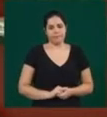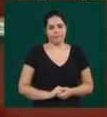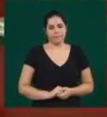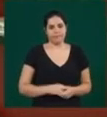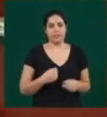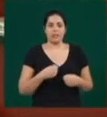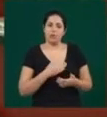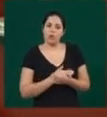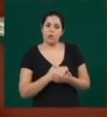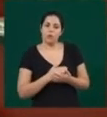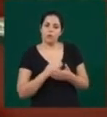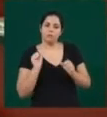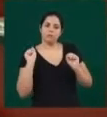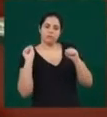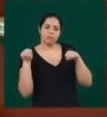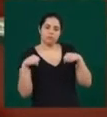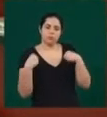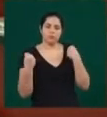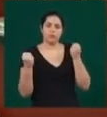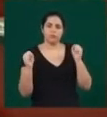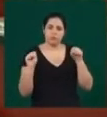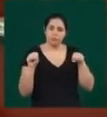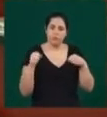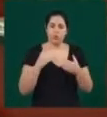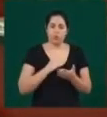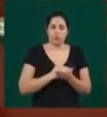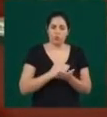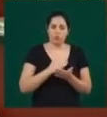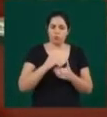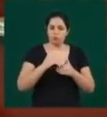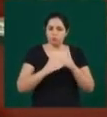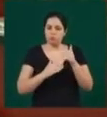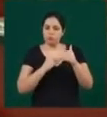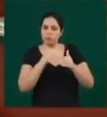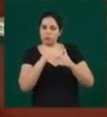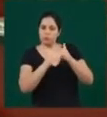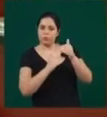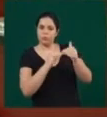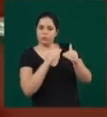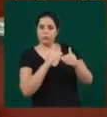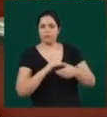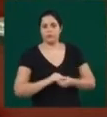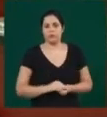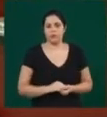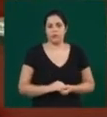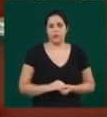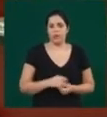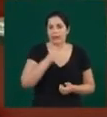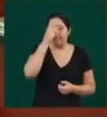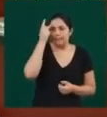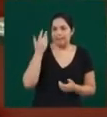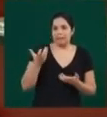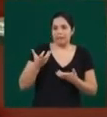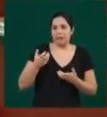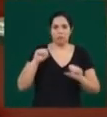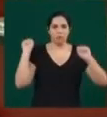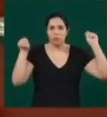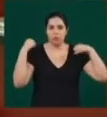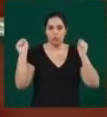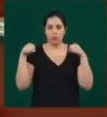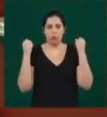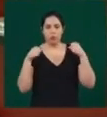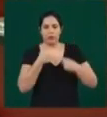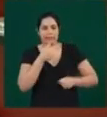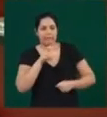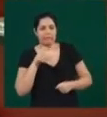uma atividade física devagar e gradual, com uma meta a longo prazo. Não adianta a pessoa querer fazer atividade física em